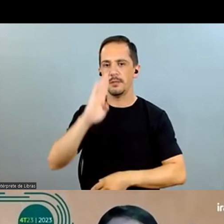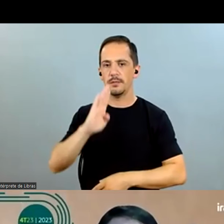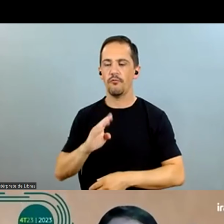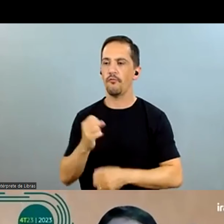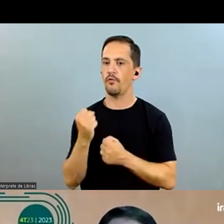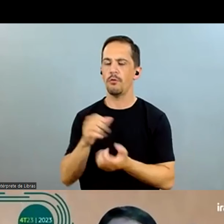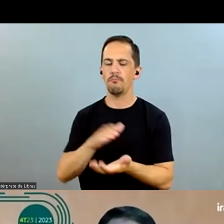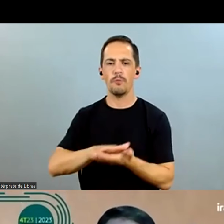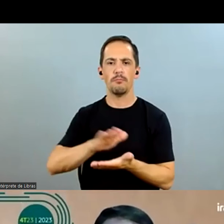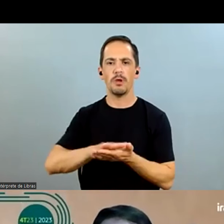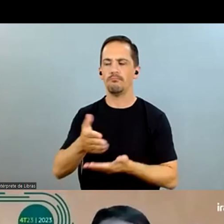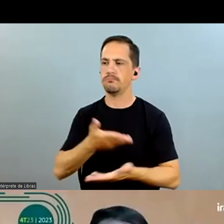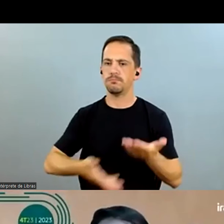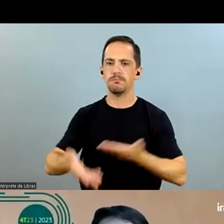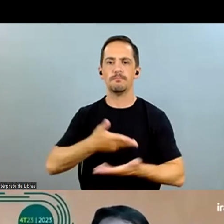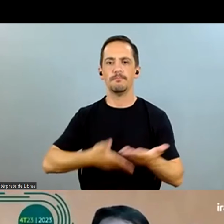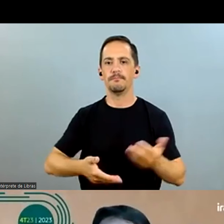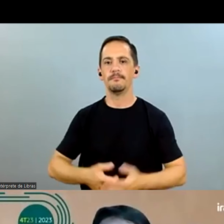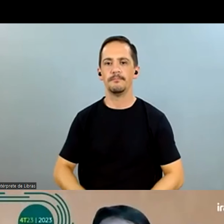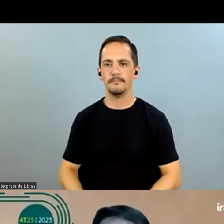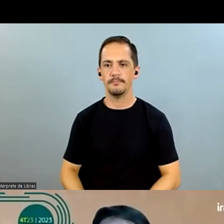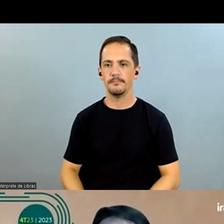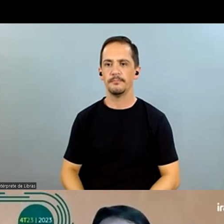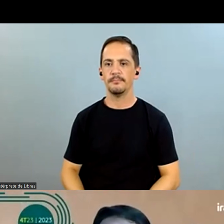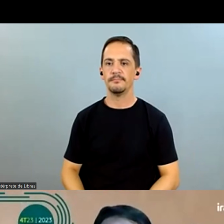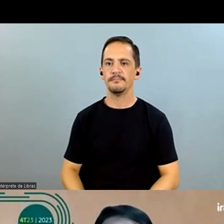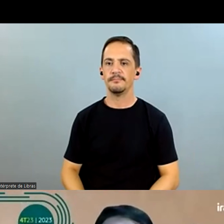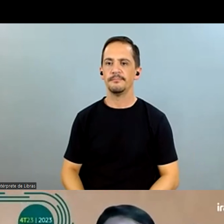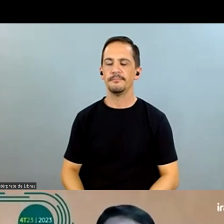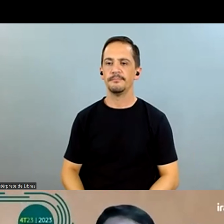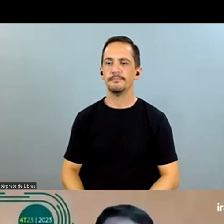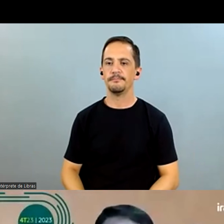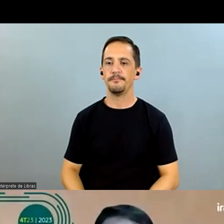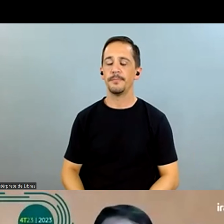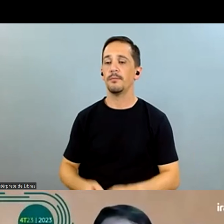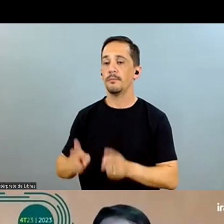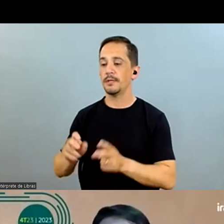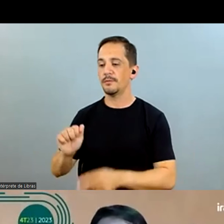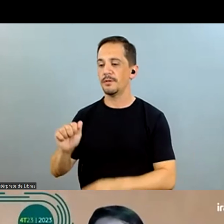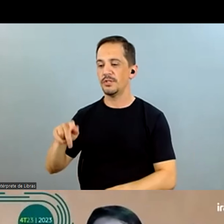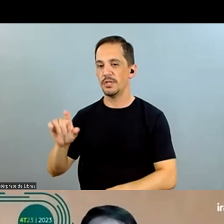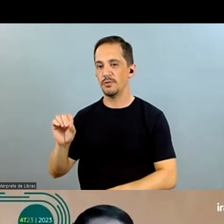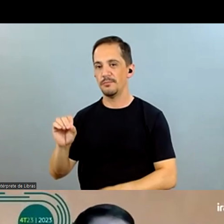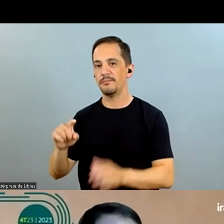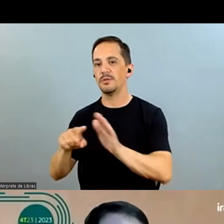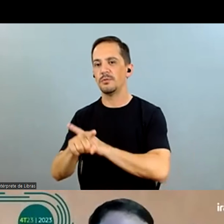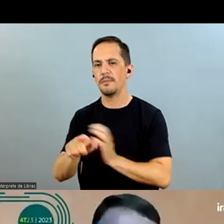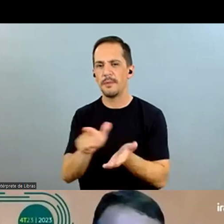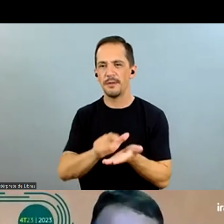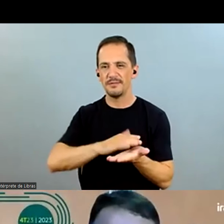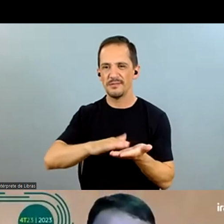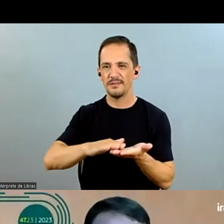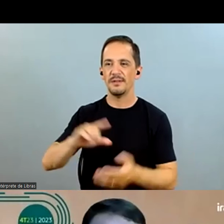esse ano e também na mesma linha que o né colocou a queda de preços de papelão do lado apresentada ao longo de